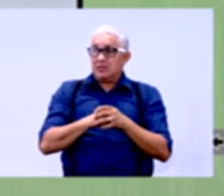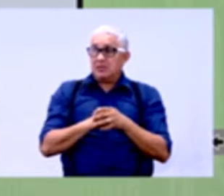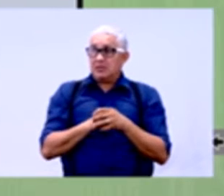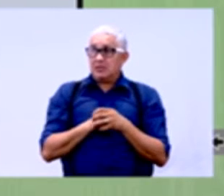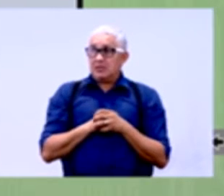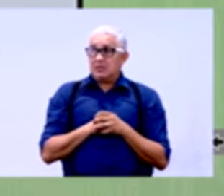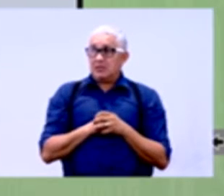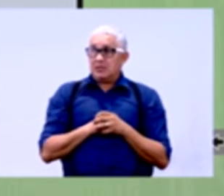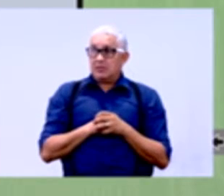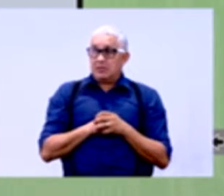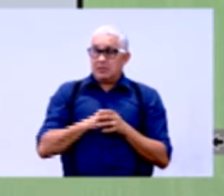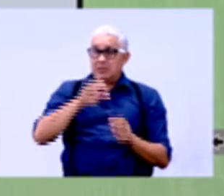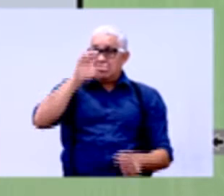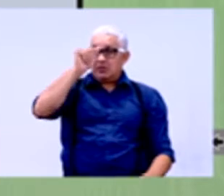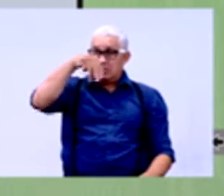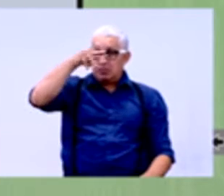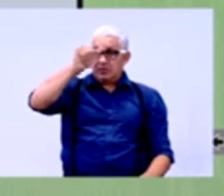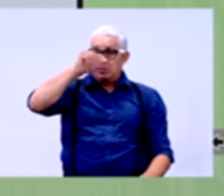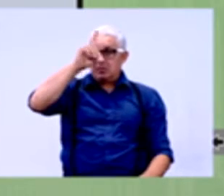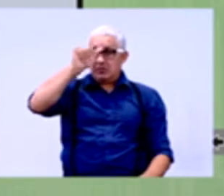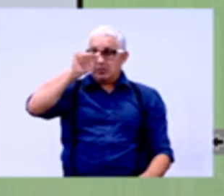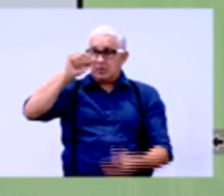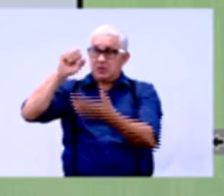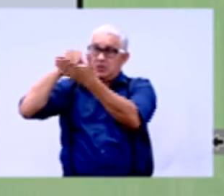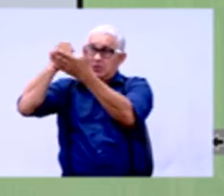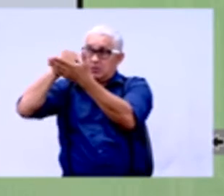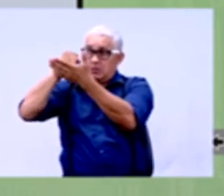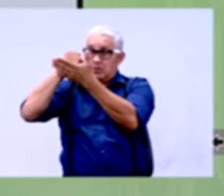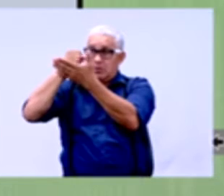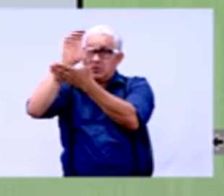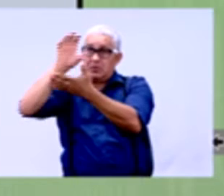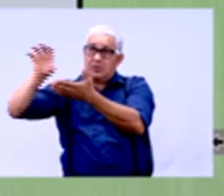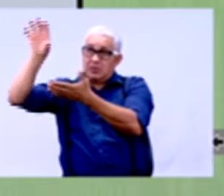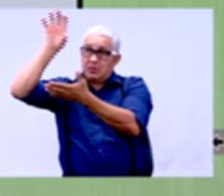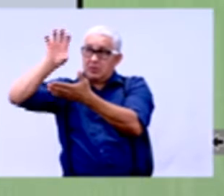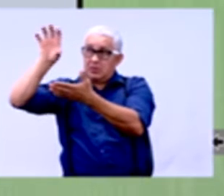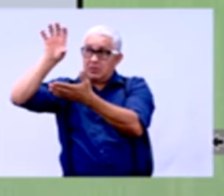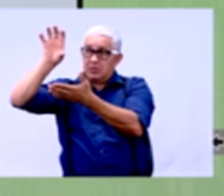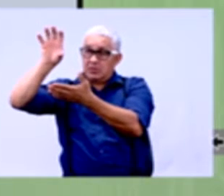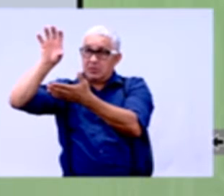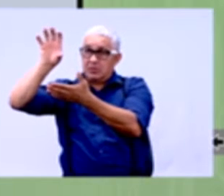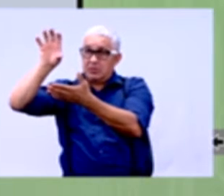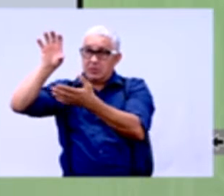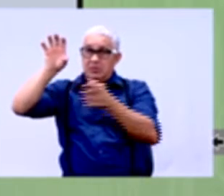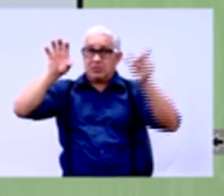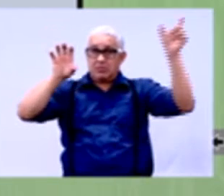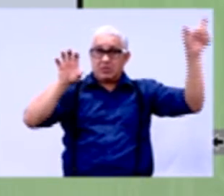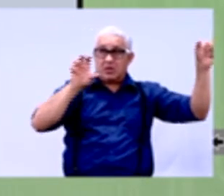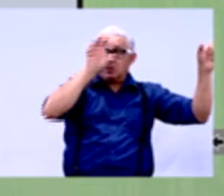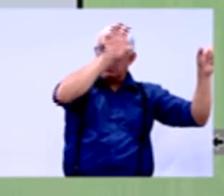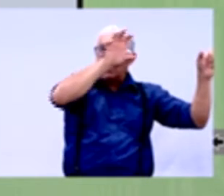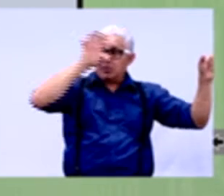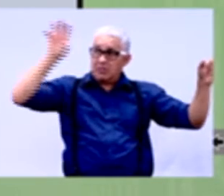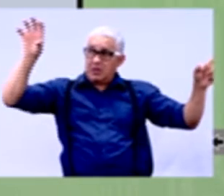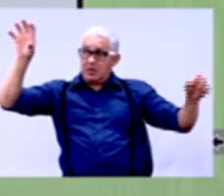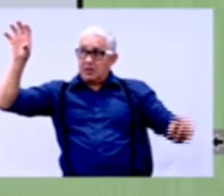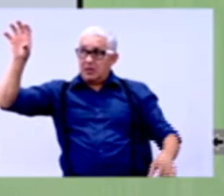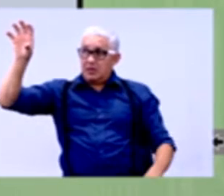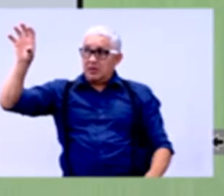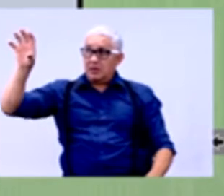forma, a camada de controle, ou seja, aonde está realmente, efetivamente aqui, as nossas